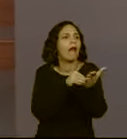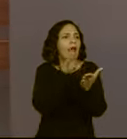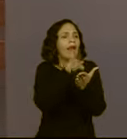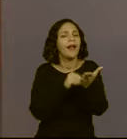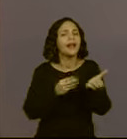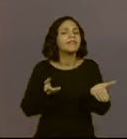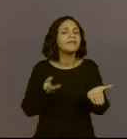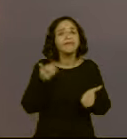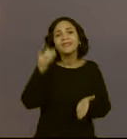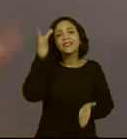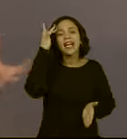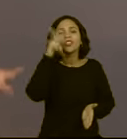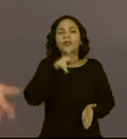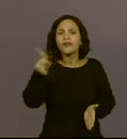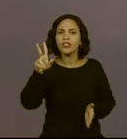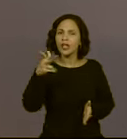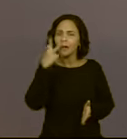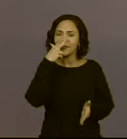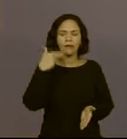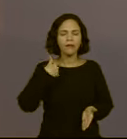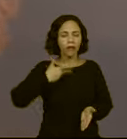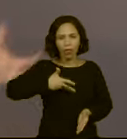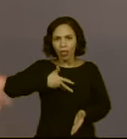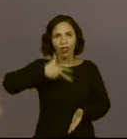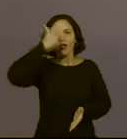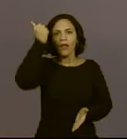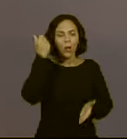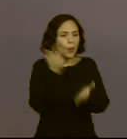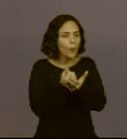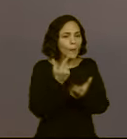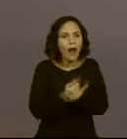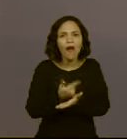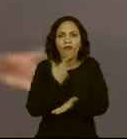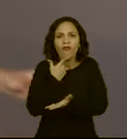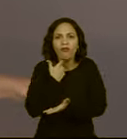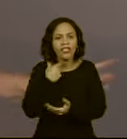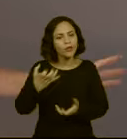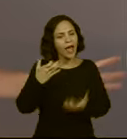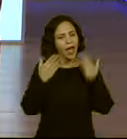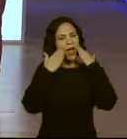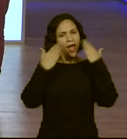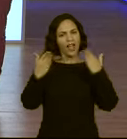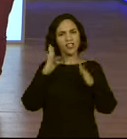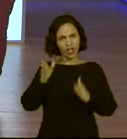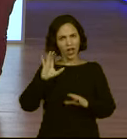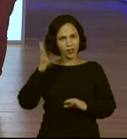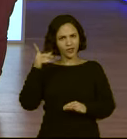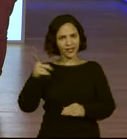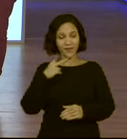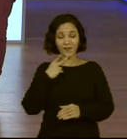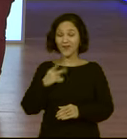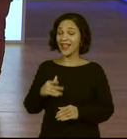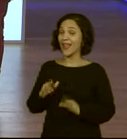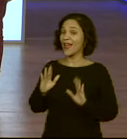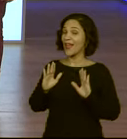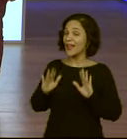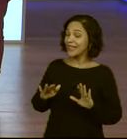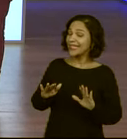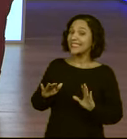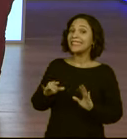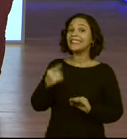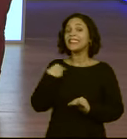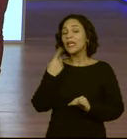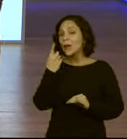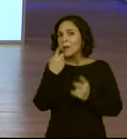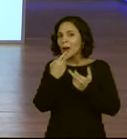teve assim algum impulso alguma necessidade um desejo de estar sempre na moda olha eu acho que uma das coisas